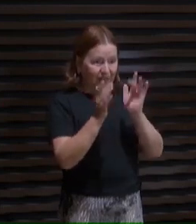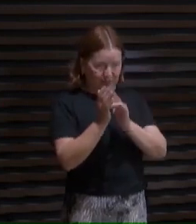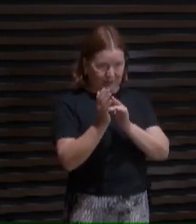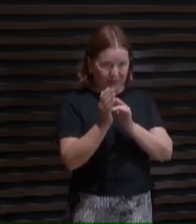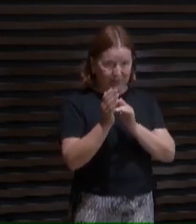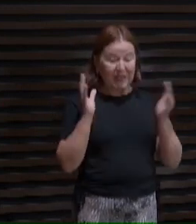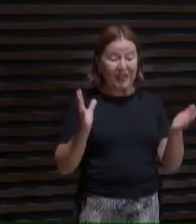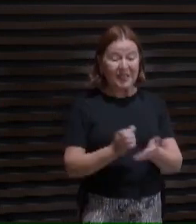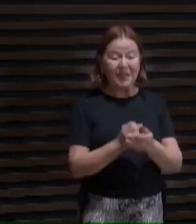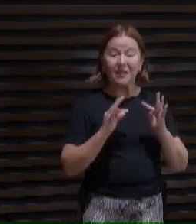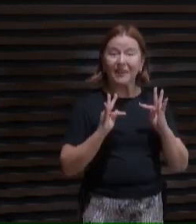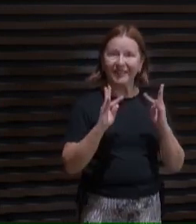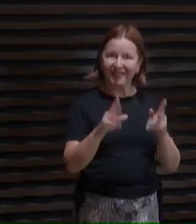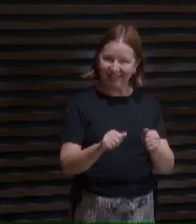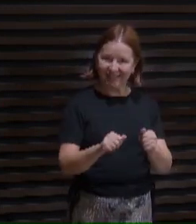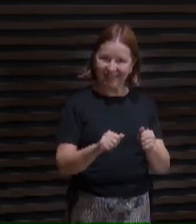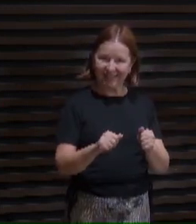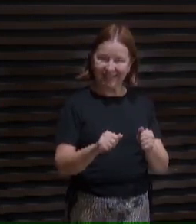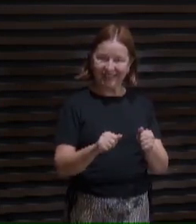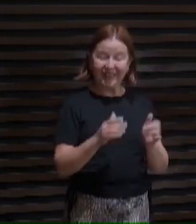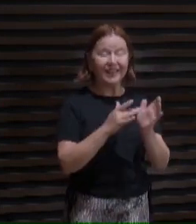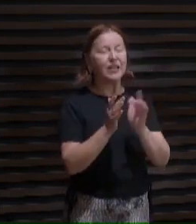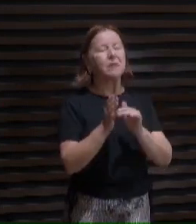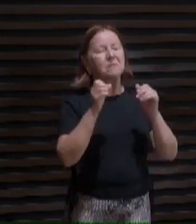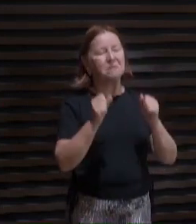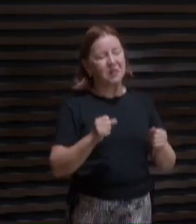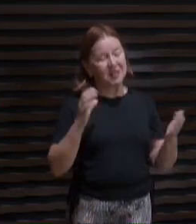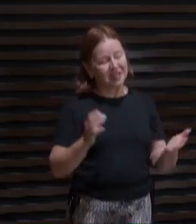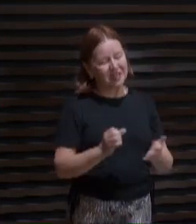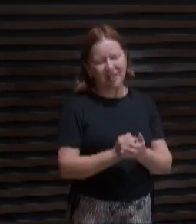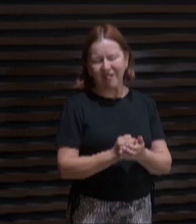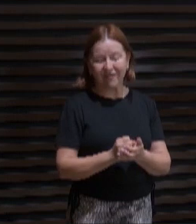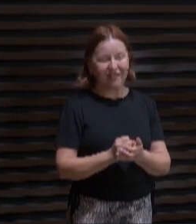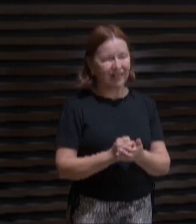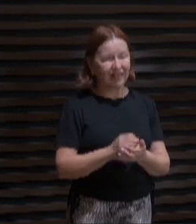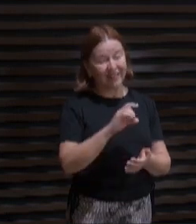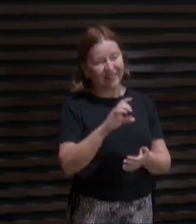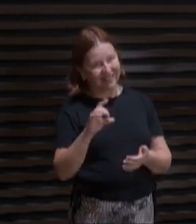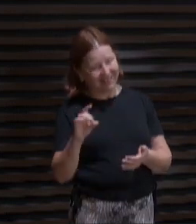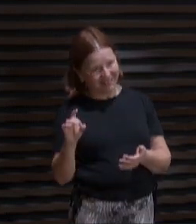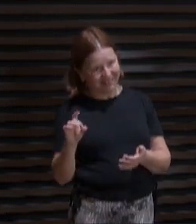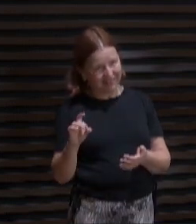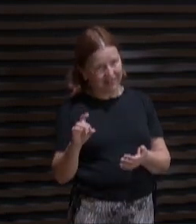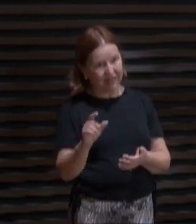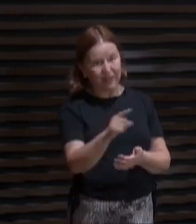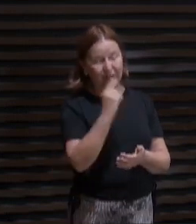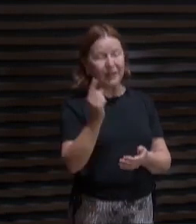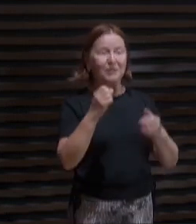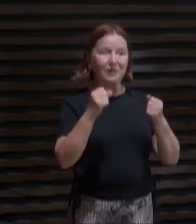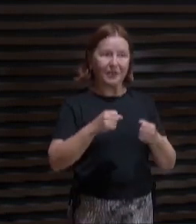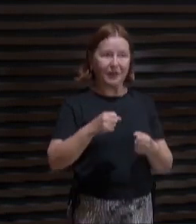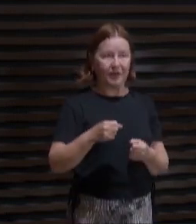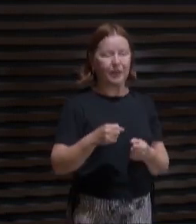do outro, e ele pode salvar perfeitamente a cada um. Nós podemos nos interessar